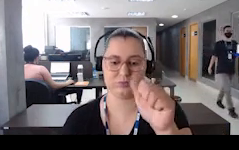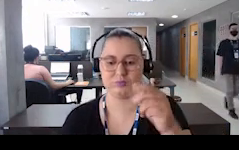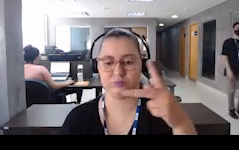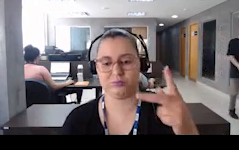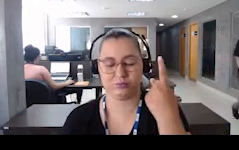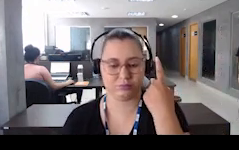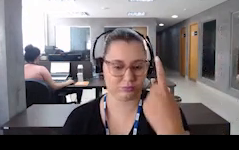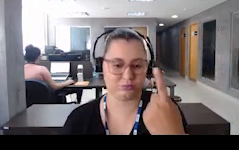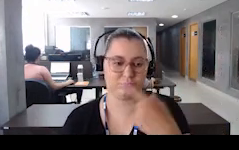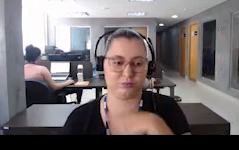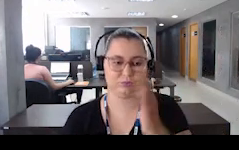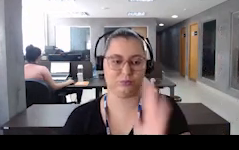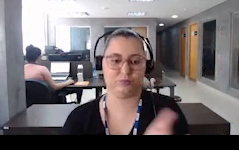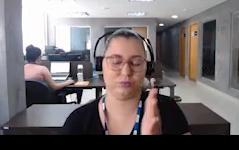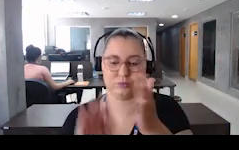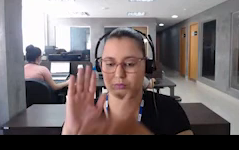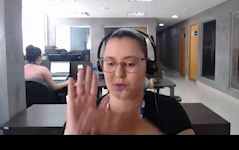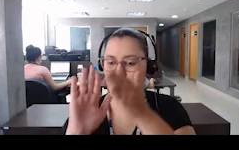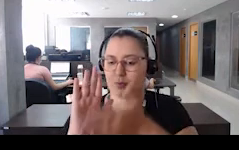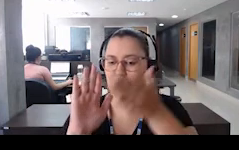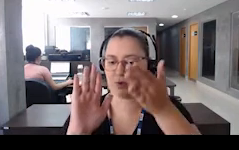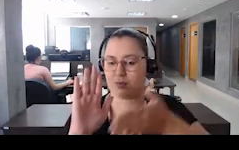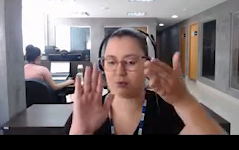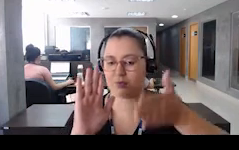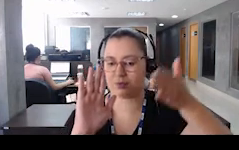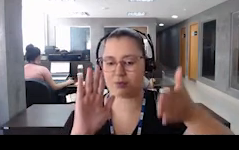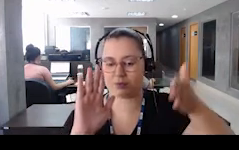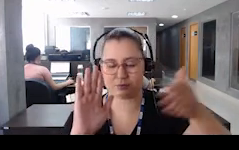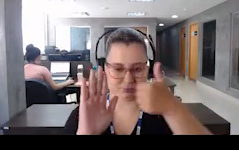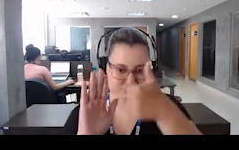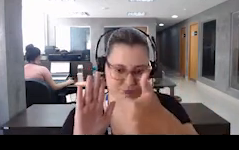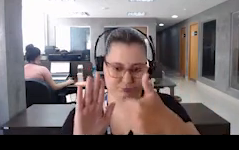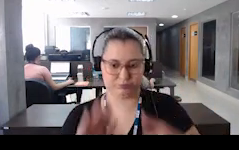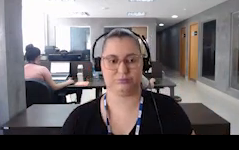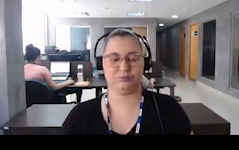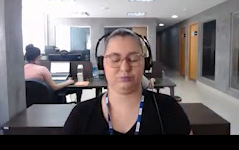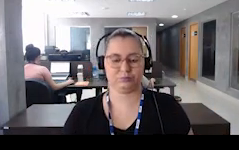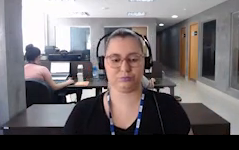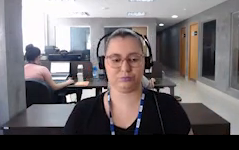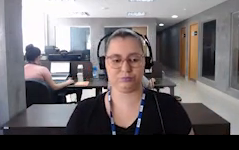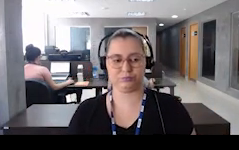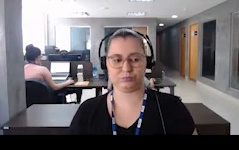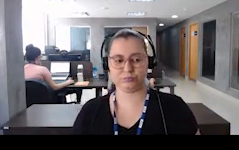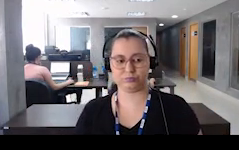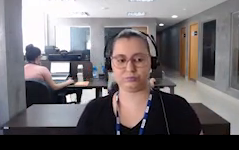tudo bem? Mas eu praticamente já fiz o passo a passo aqui com vocês, tudo bem?